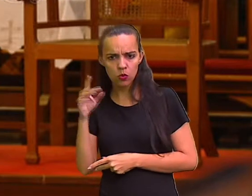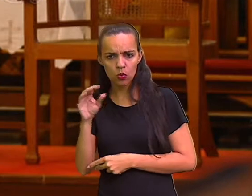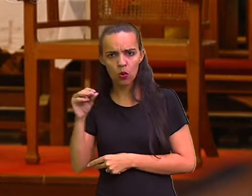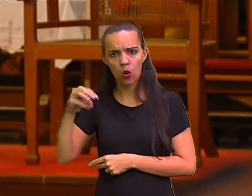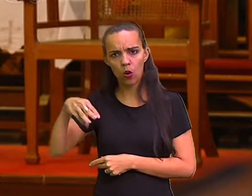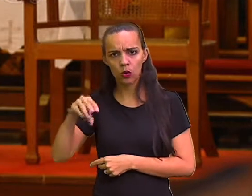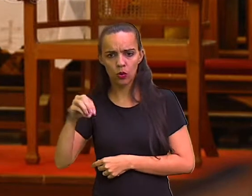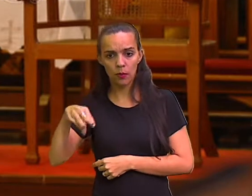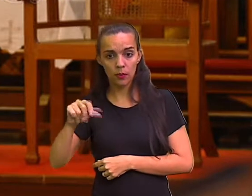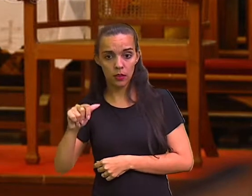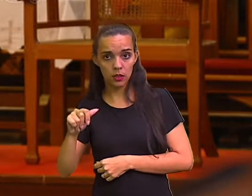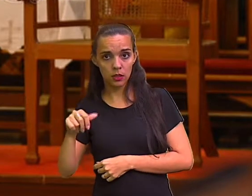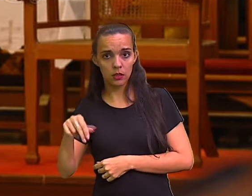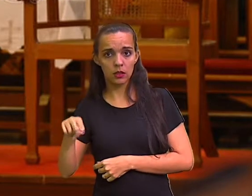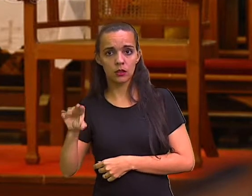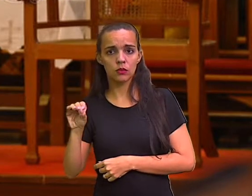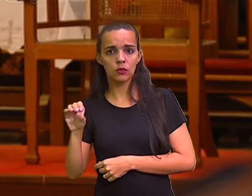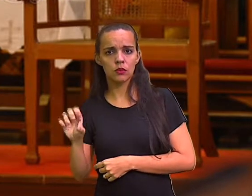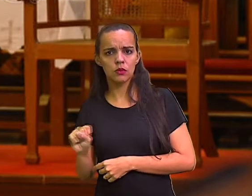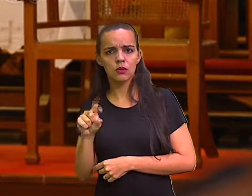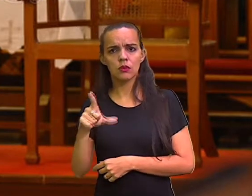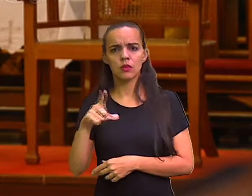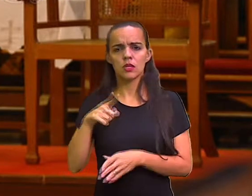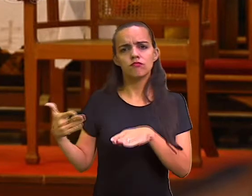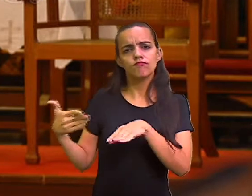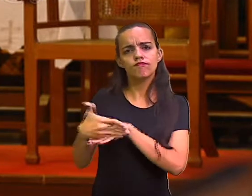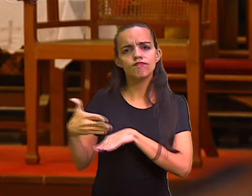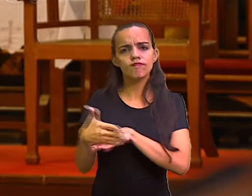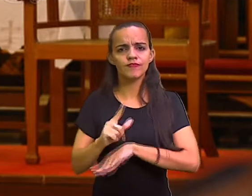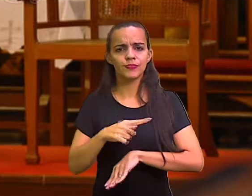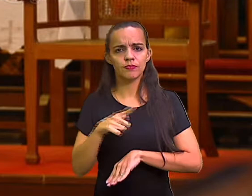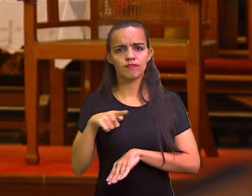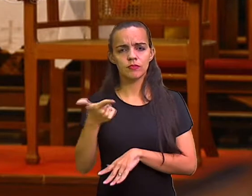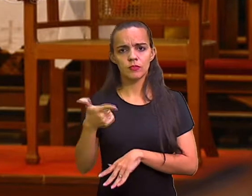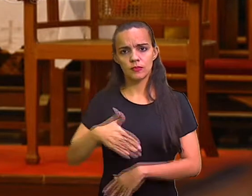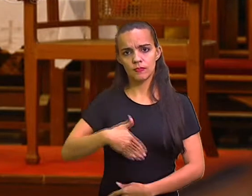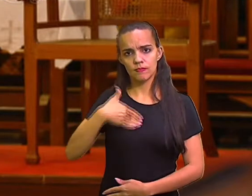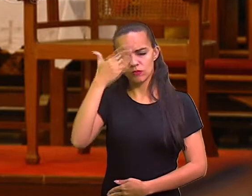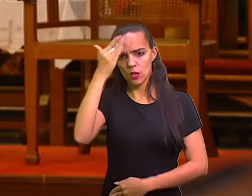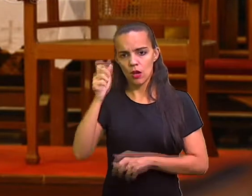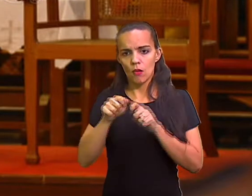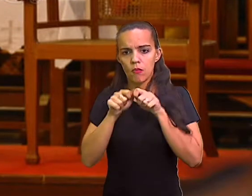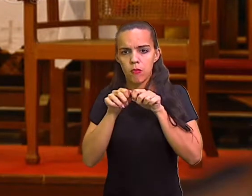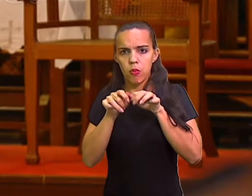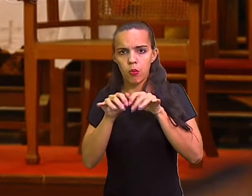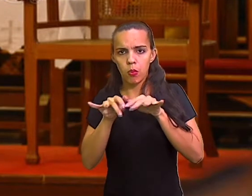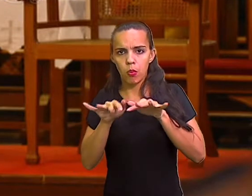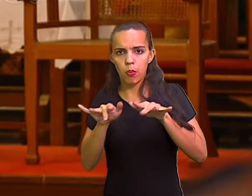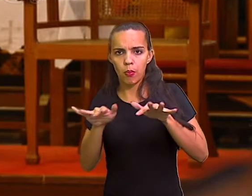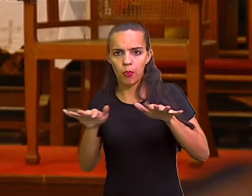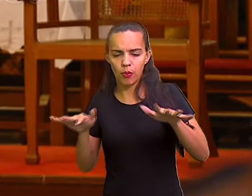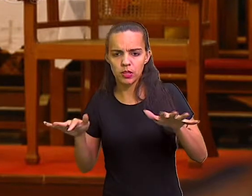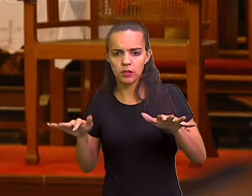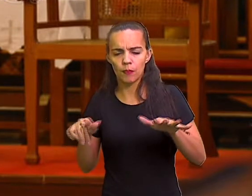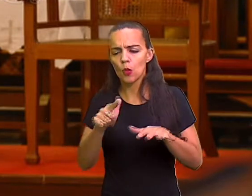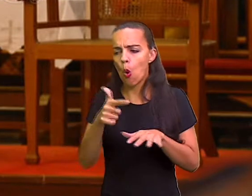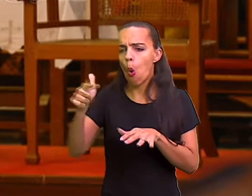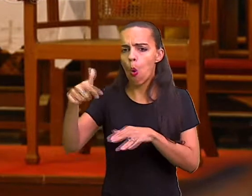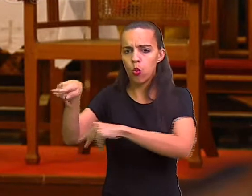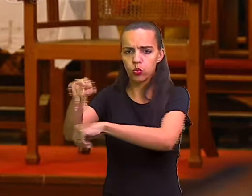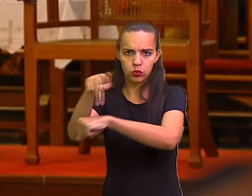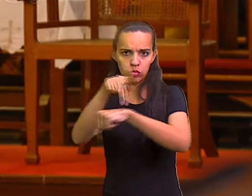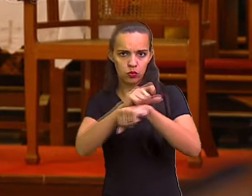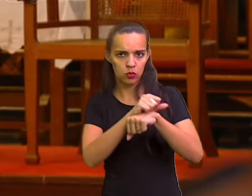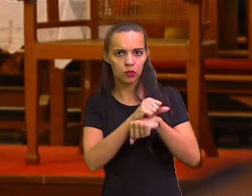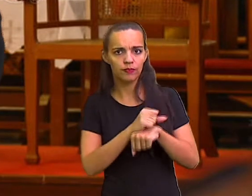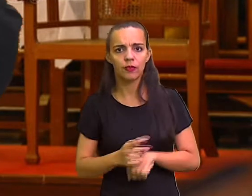conquistaram Constantinopla, enquanto que o Islã continuou a se espalhar através da Indonésia e das Filipinas.